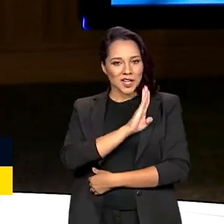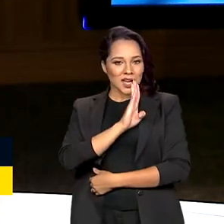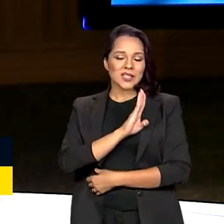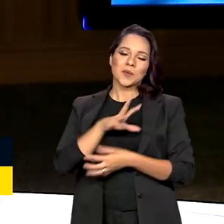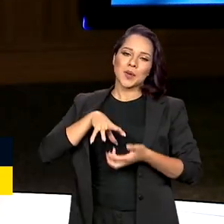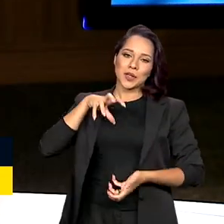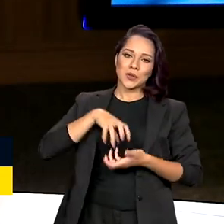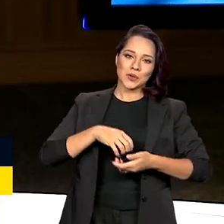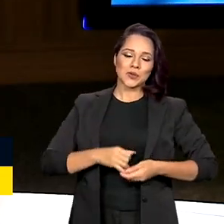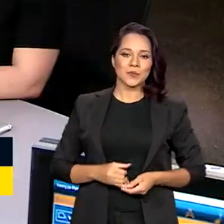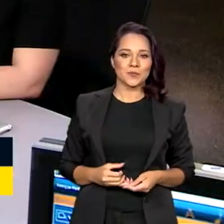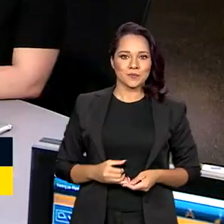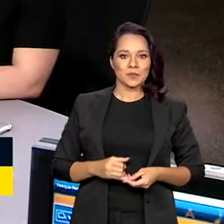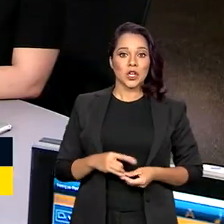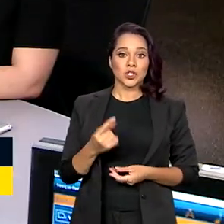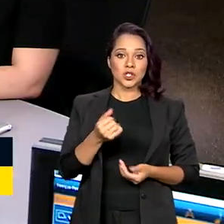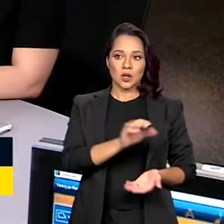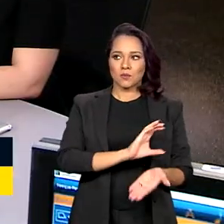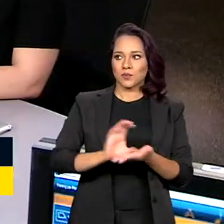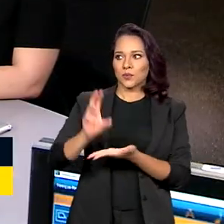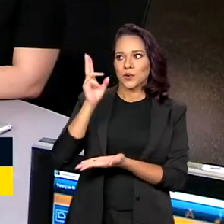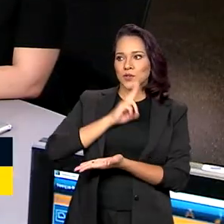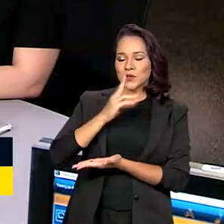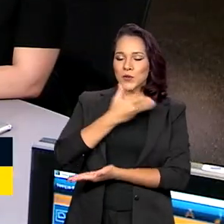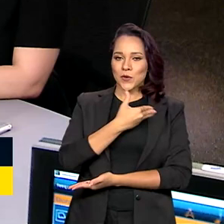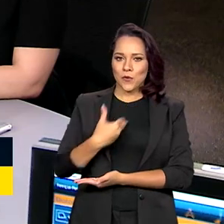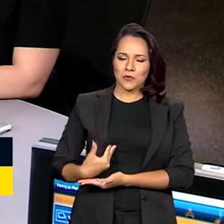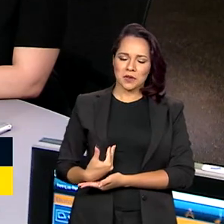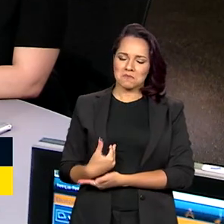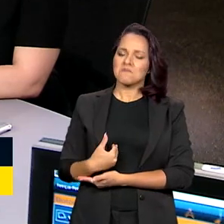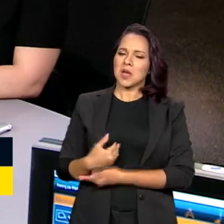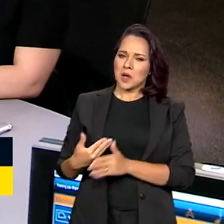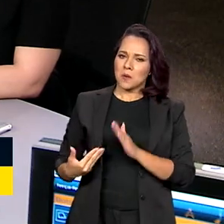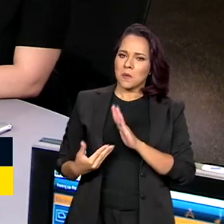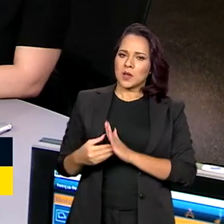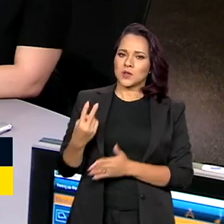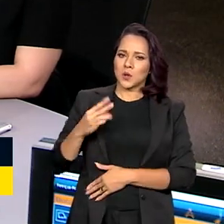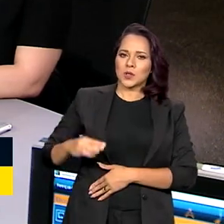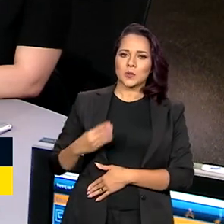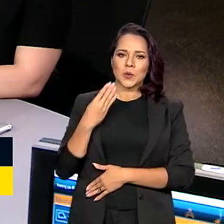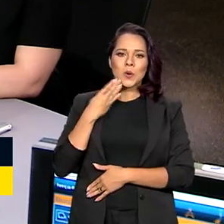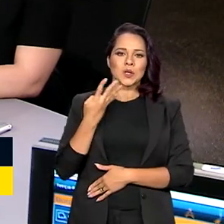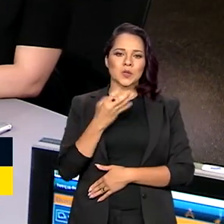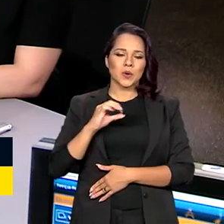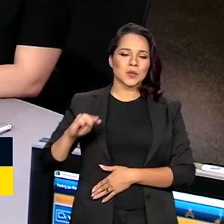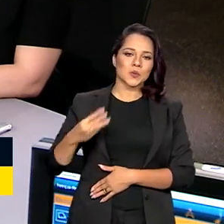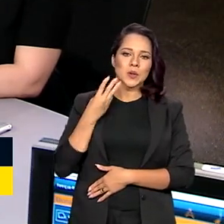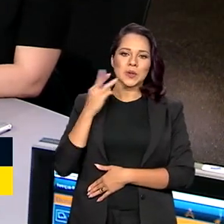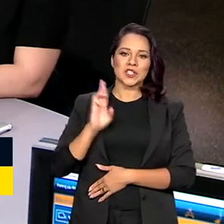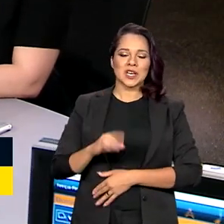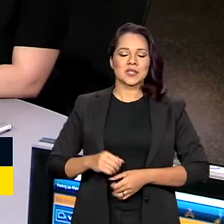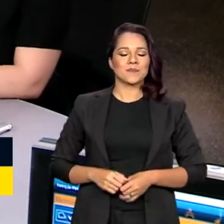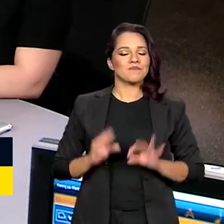gratuito para idosos. Repasse emergencial do governo chega a 2 bilhões e 400 milhões de